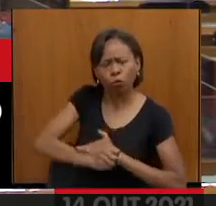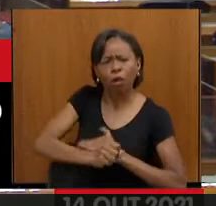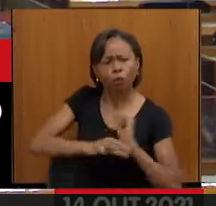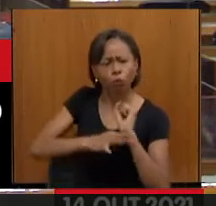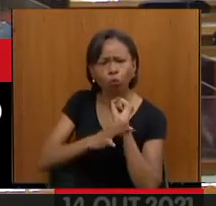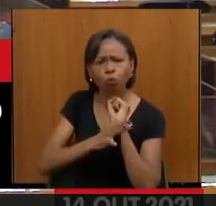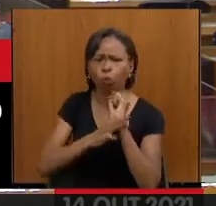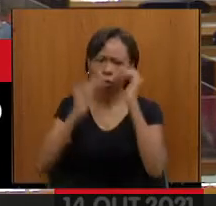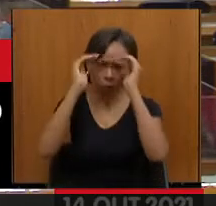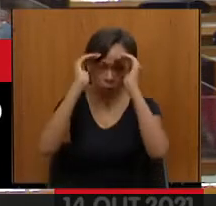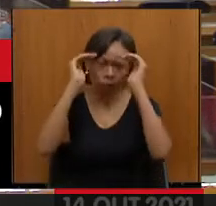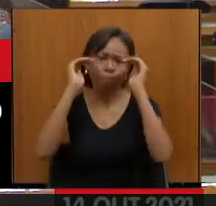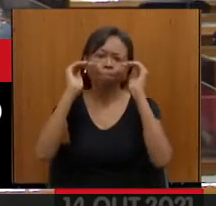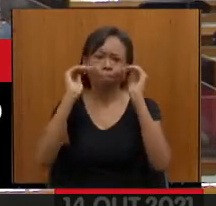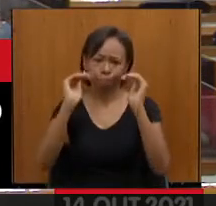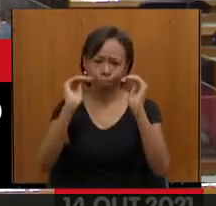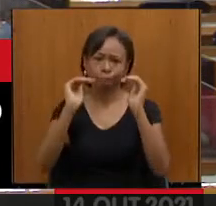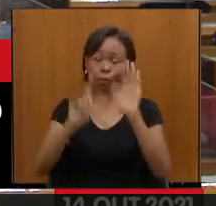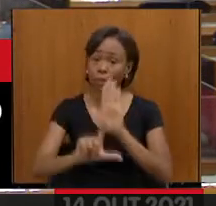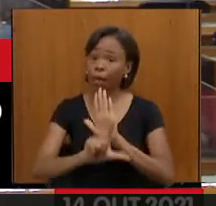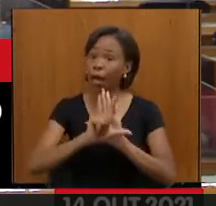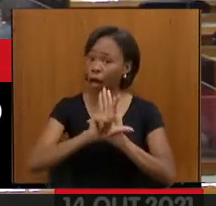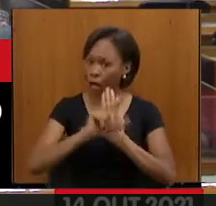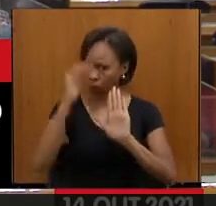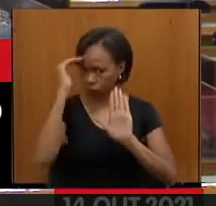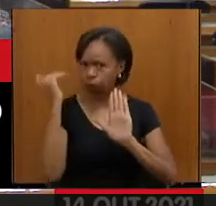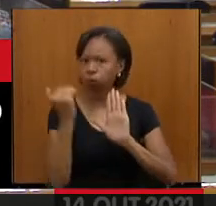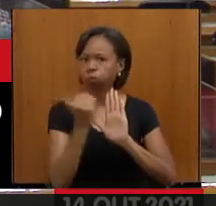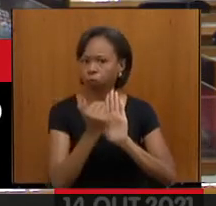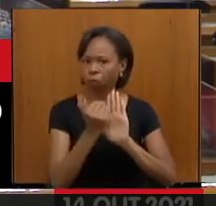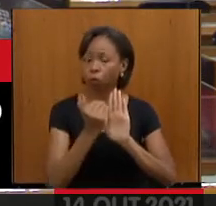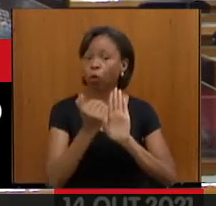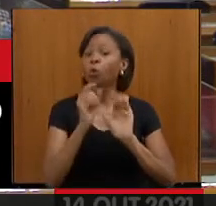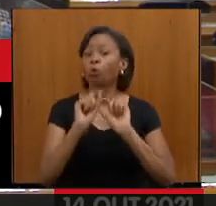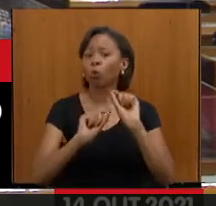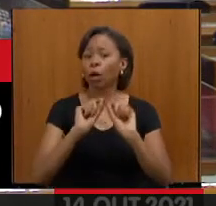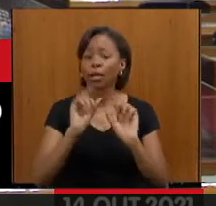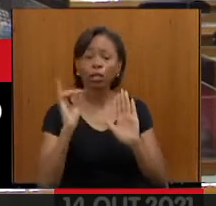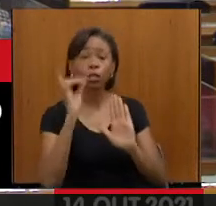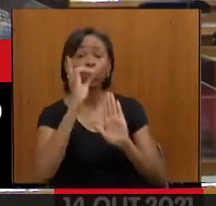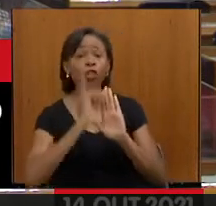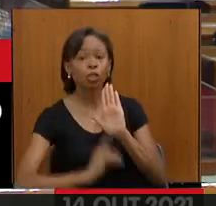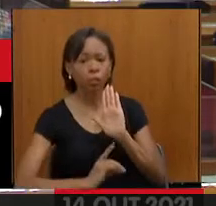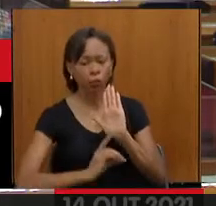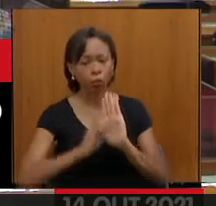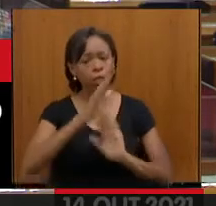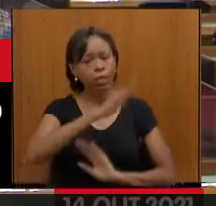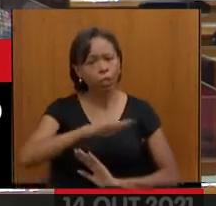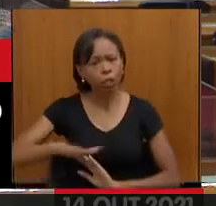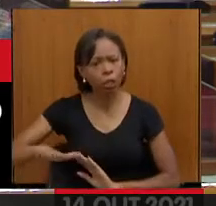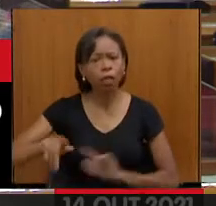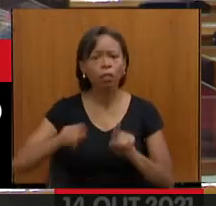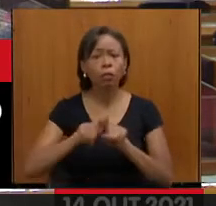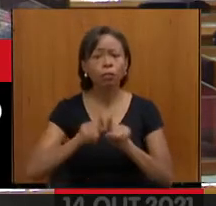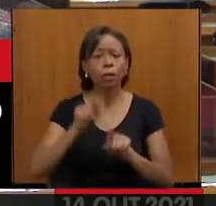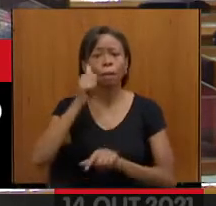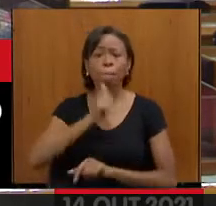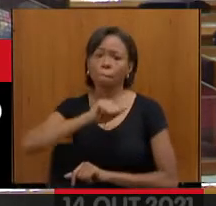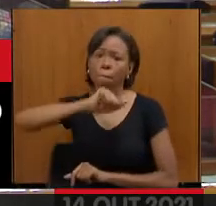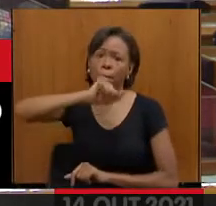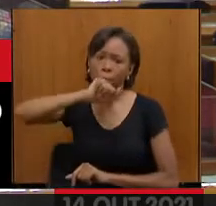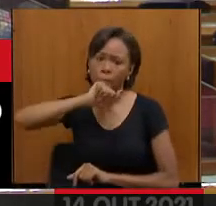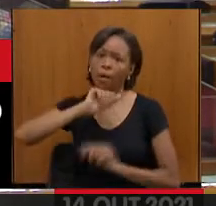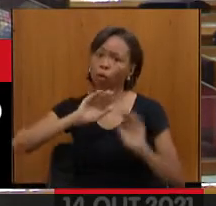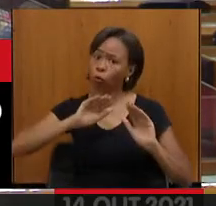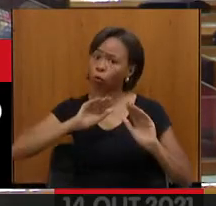suas competências legais, atuar para garantir os direitos de crianças e mulheres à devida assistência à saúde e à